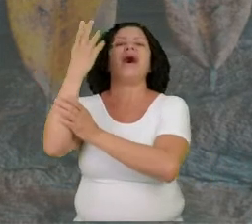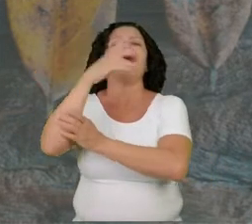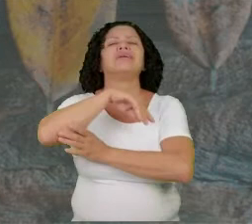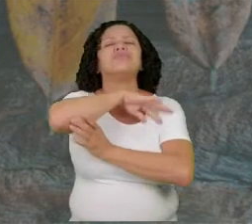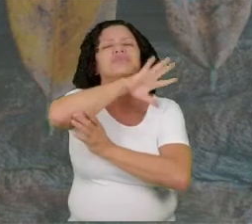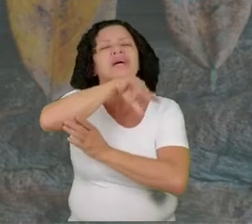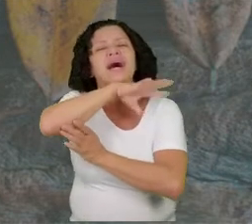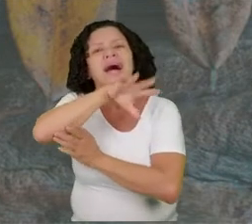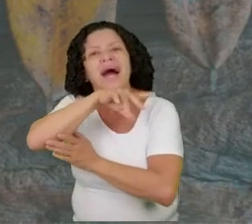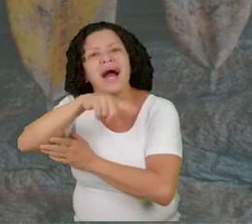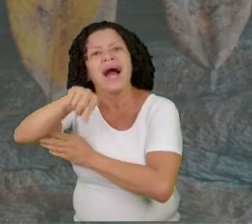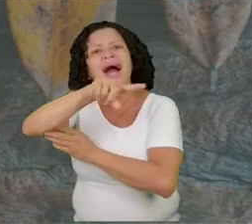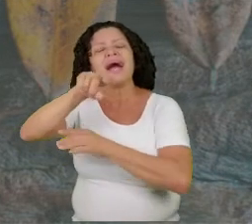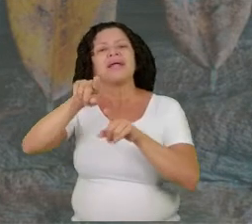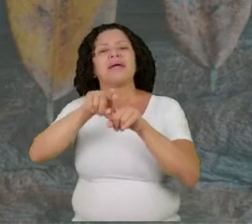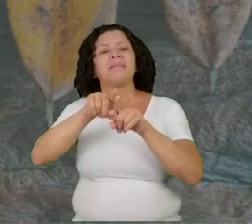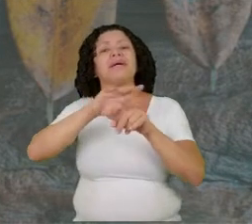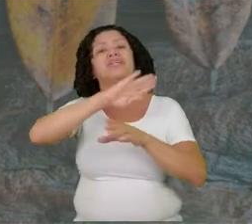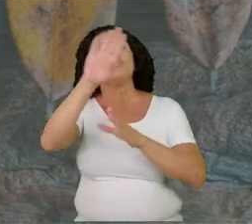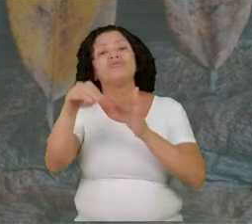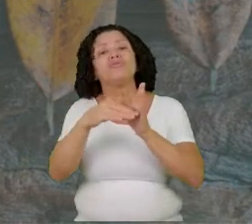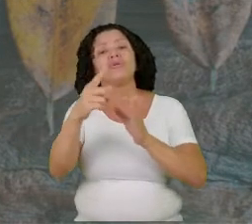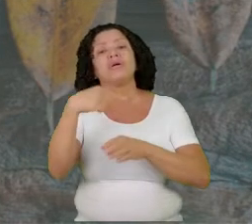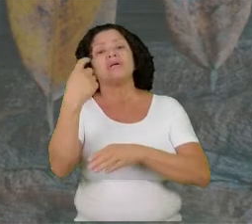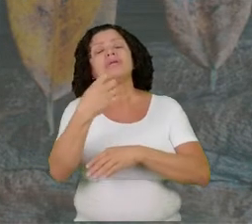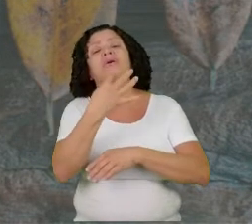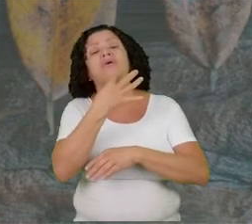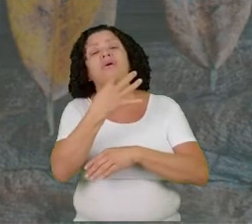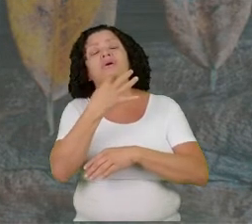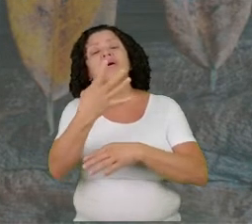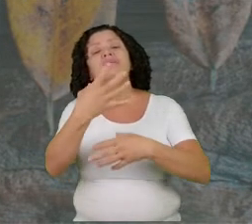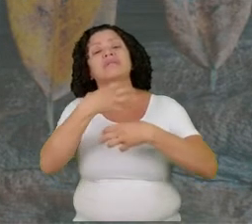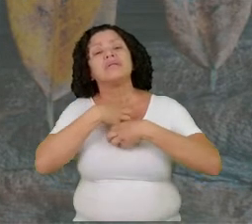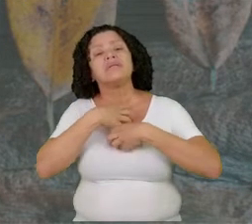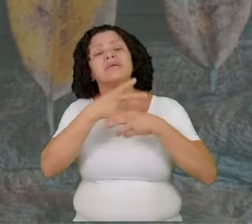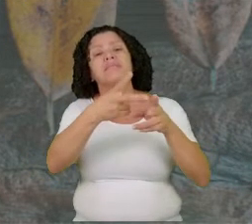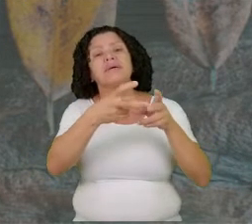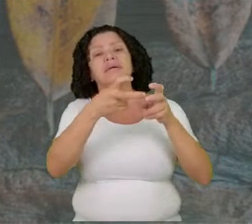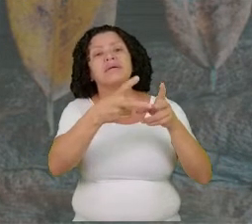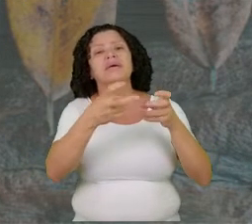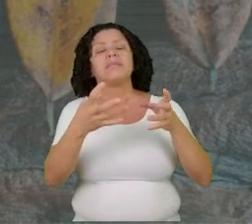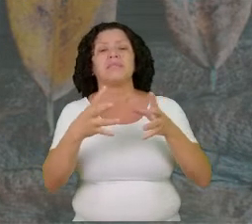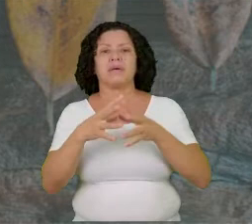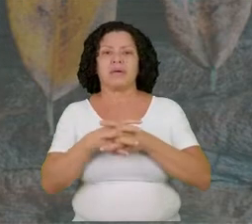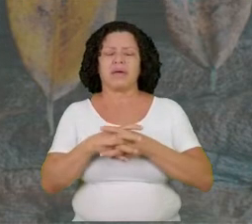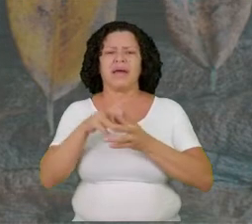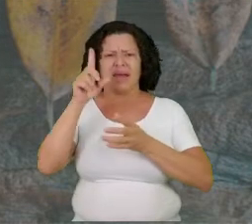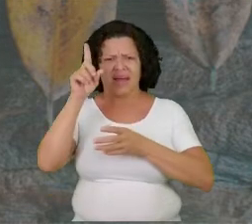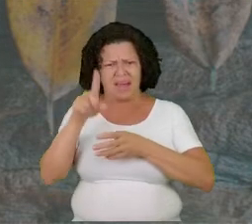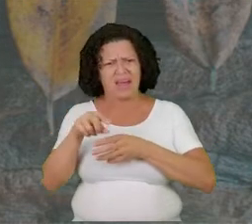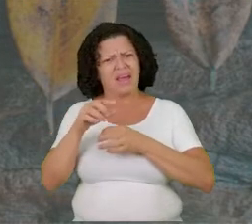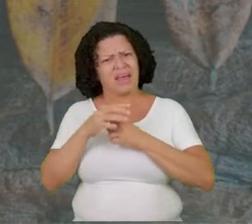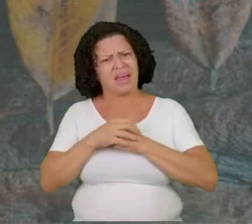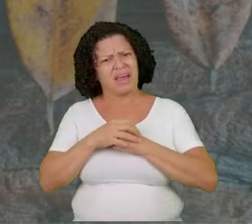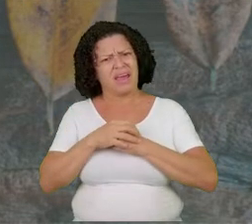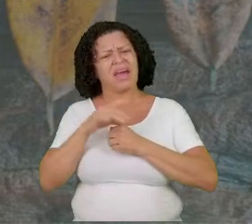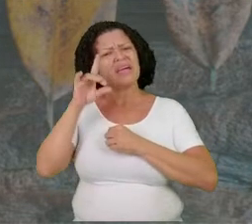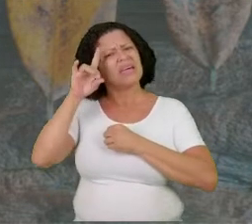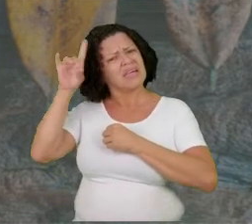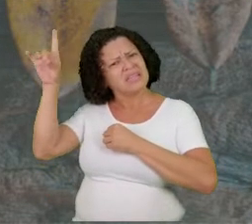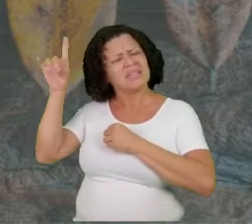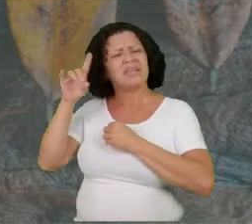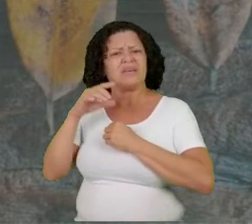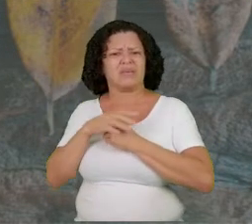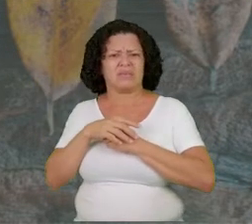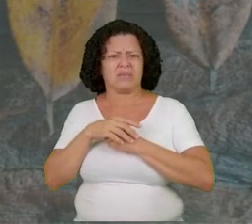dos animais, de tudo que conhecemos e podemos sentir e perceber, será mesmo que Deus